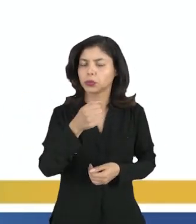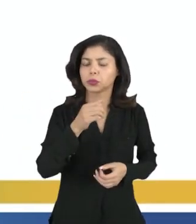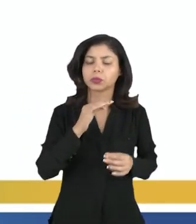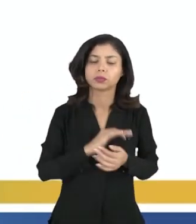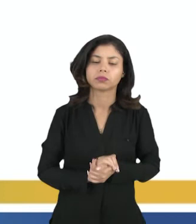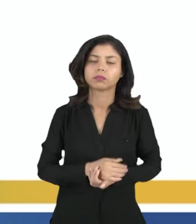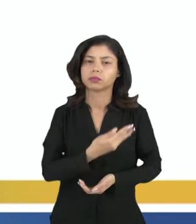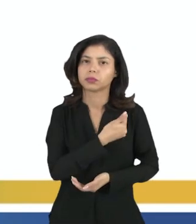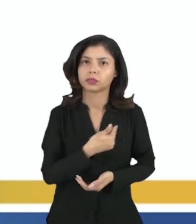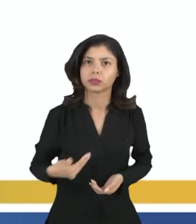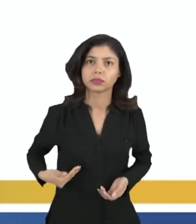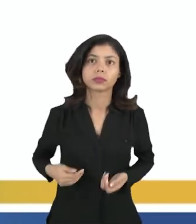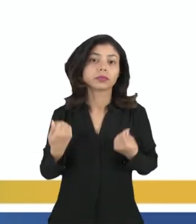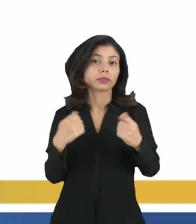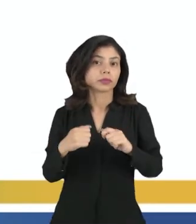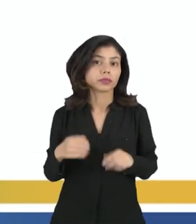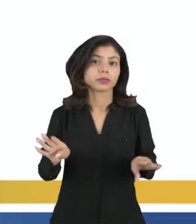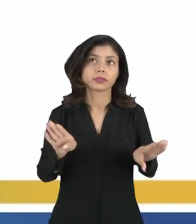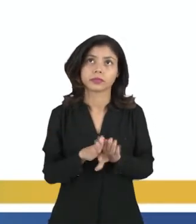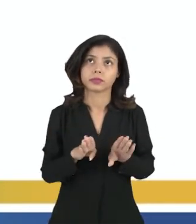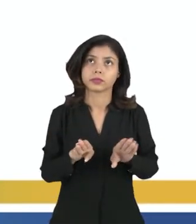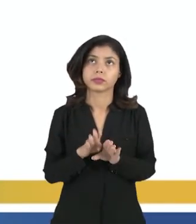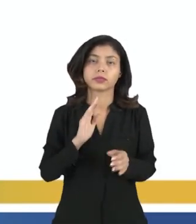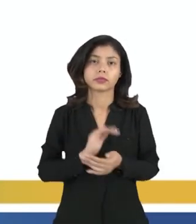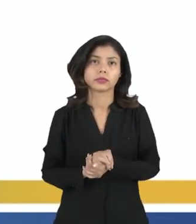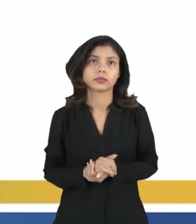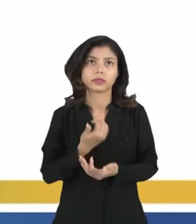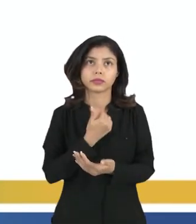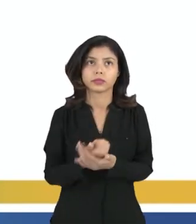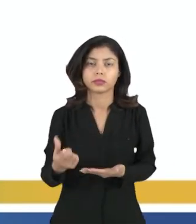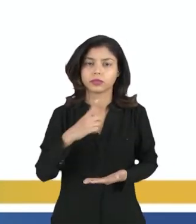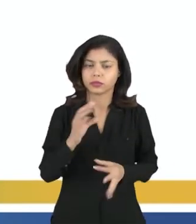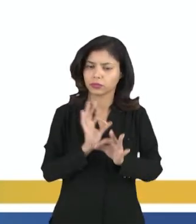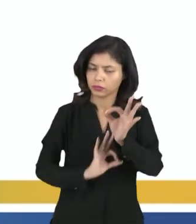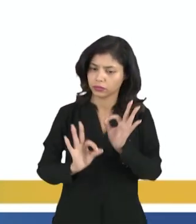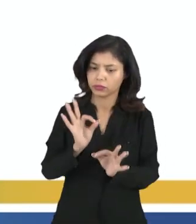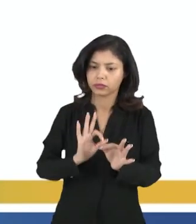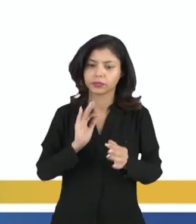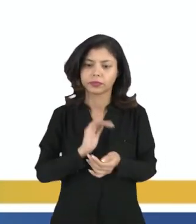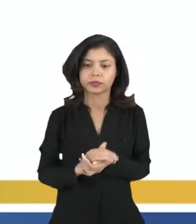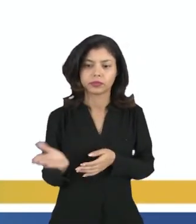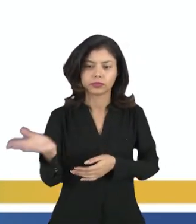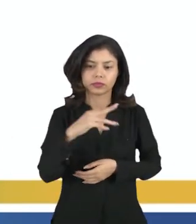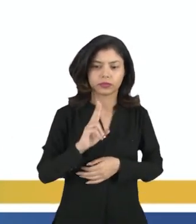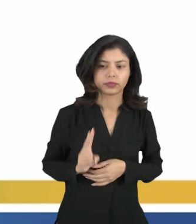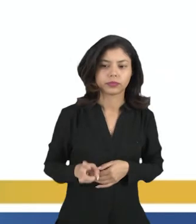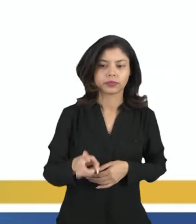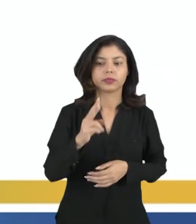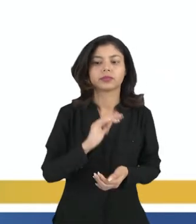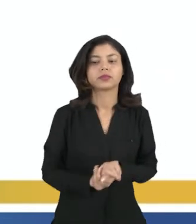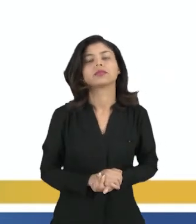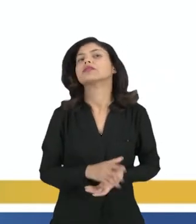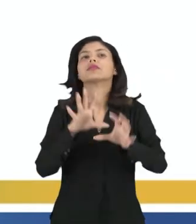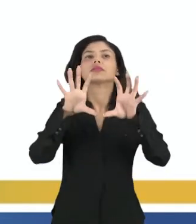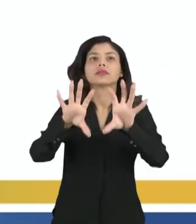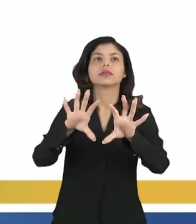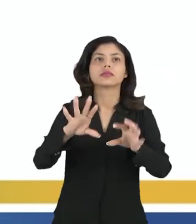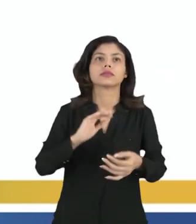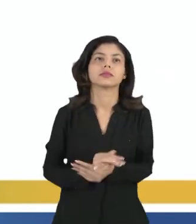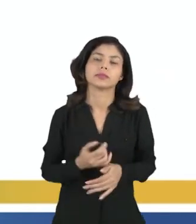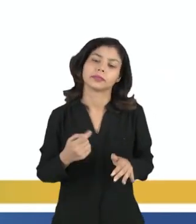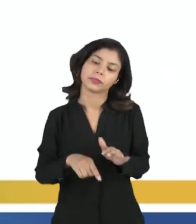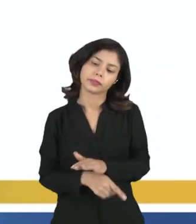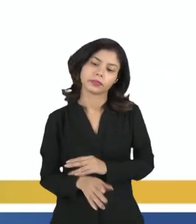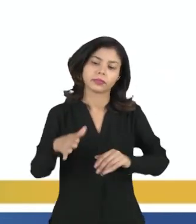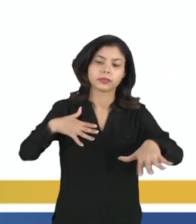suas necessidades. Por isso, precisam agir e precisam se organizar. Vamos continuar? Assim,